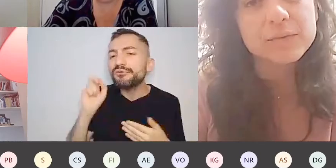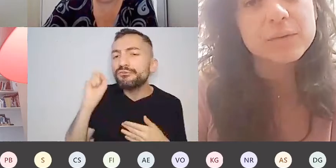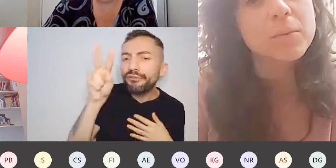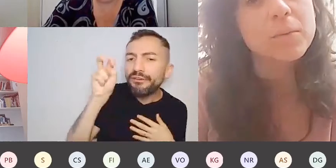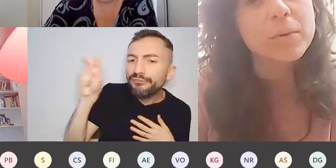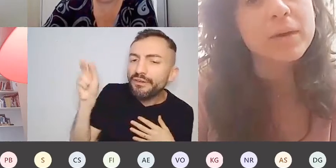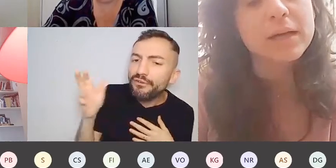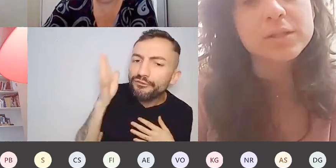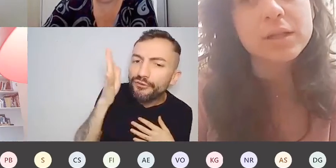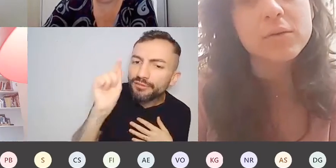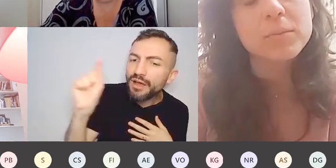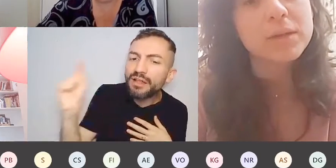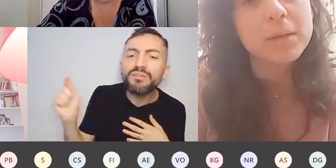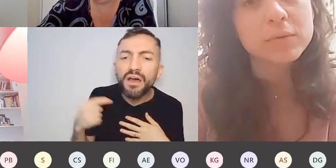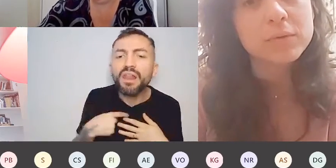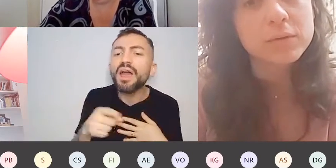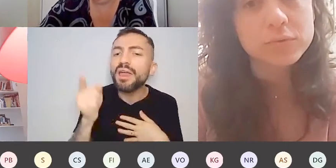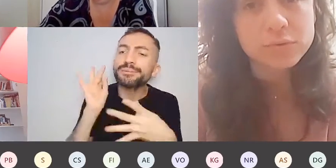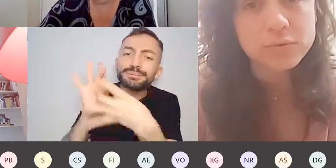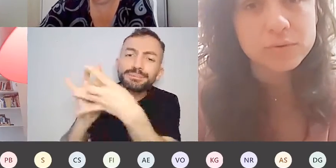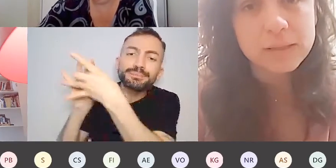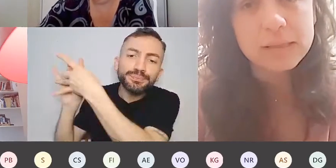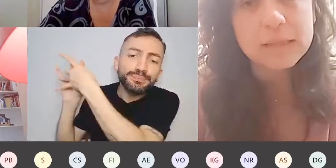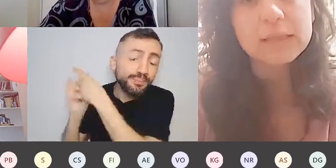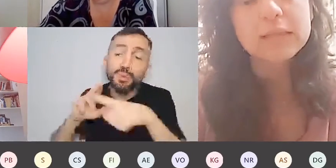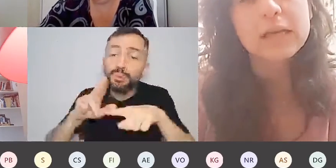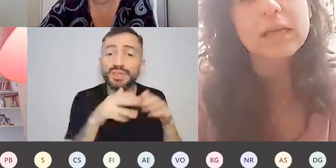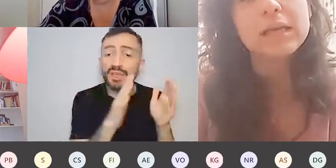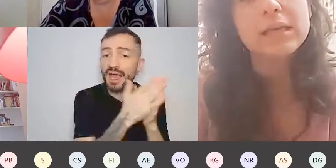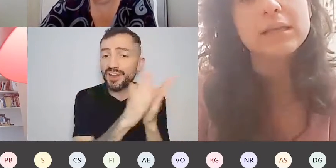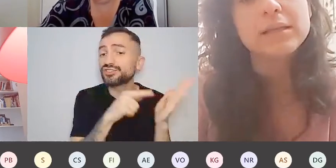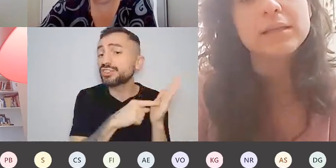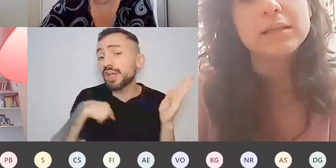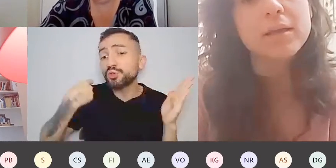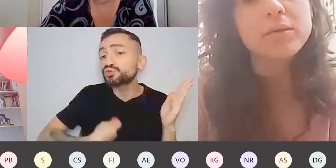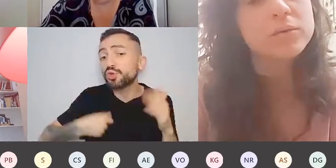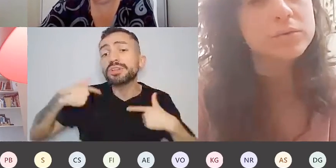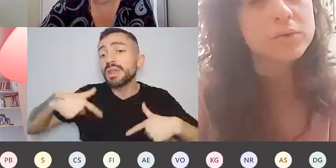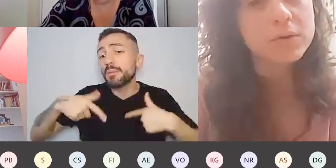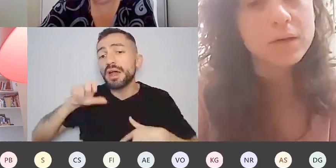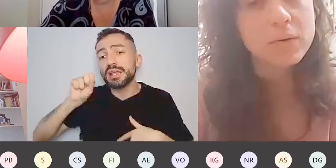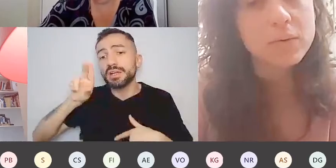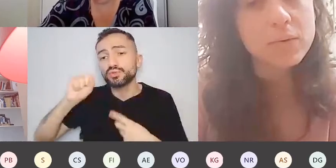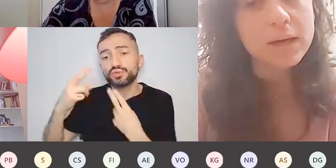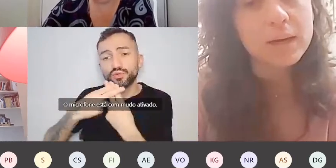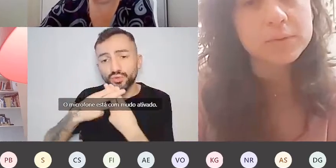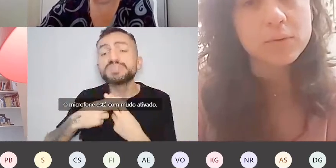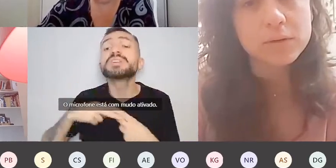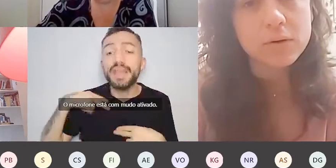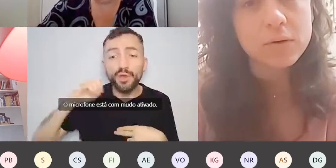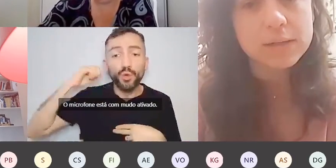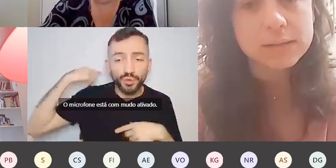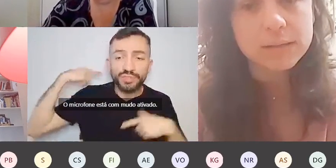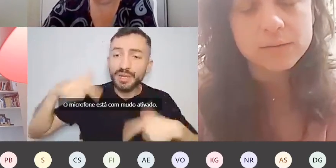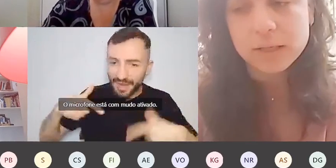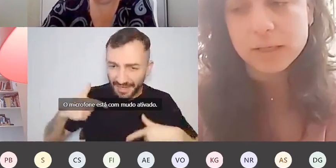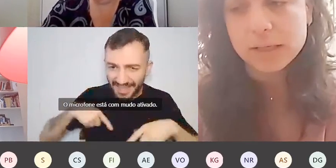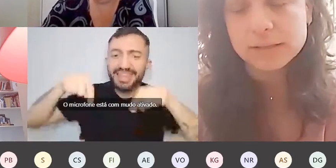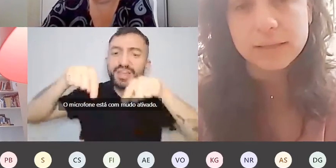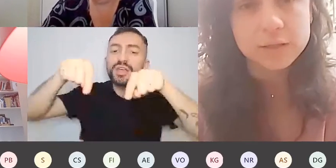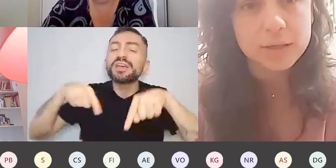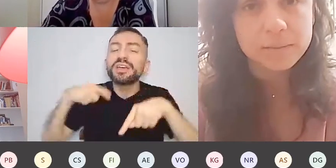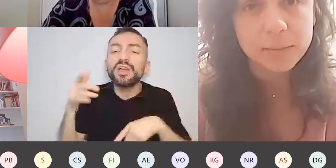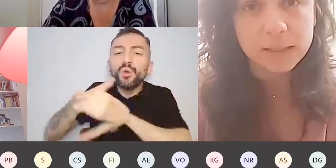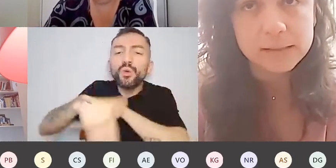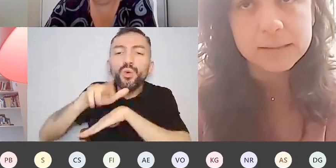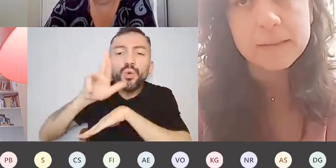né? Eu componho a cartilha como trabalhadora do SUS, né? E trabalhei com consultório na rua, CAPS álcool e drogas, anos aqui